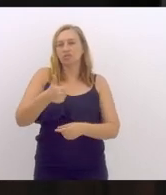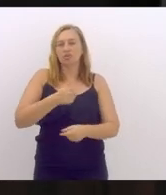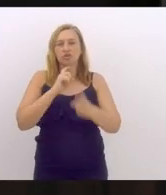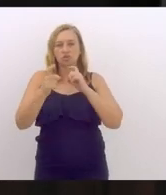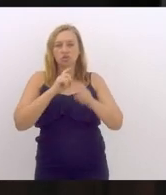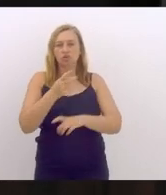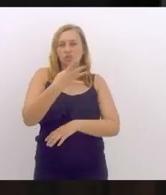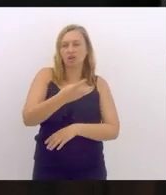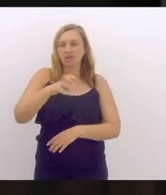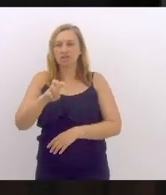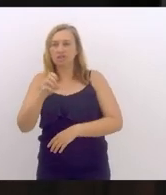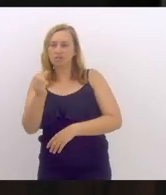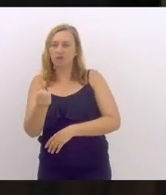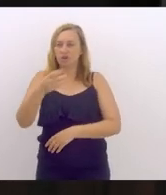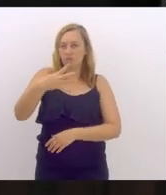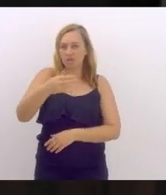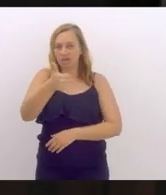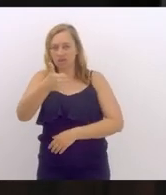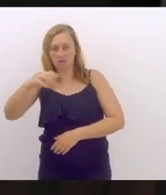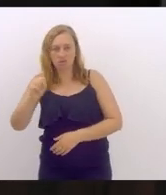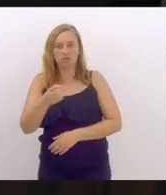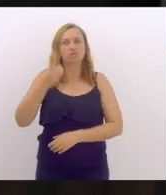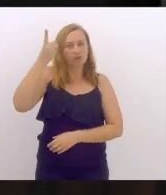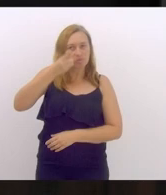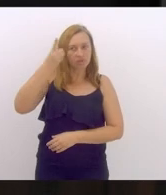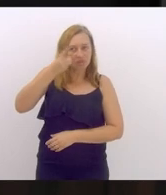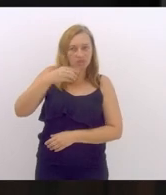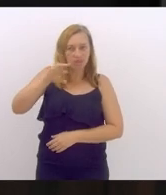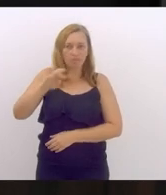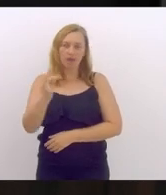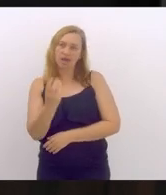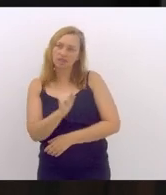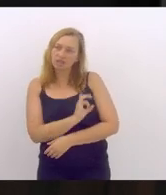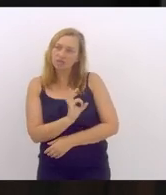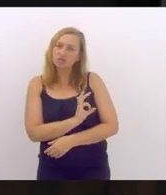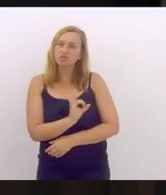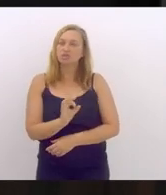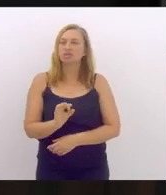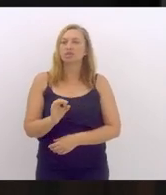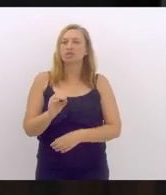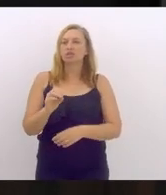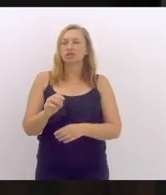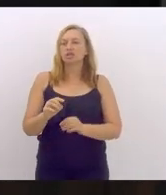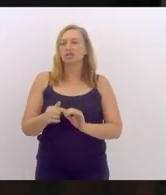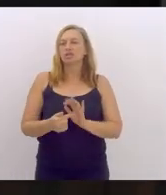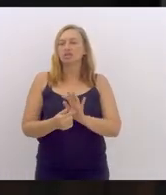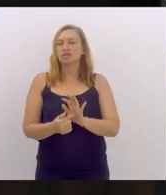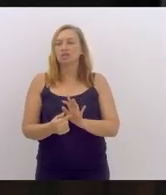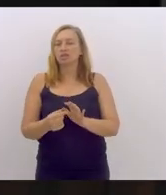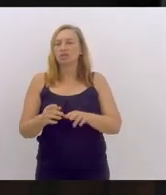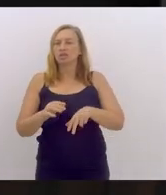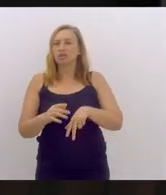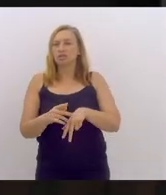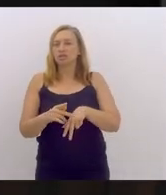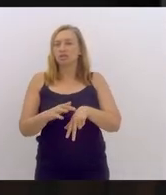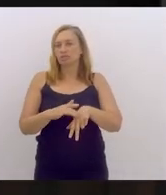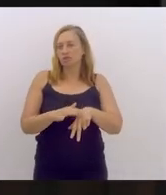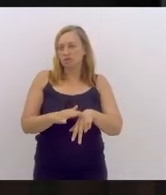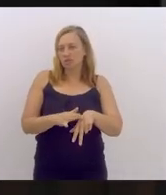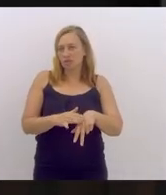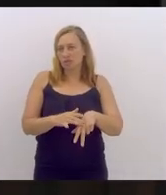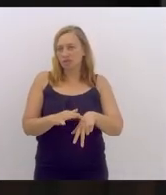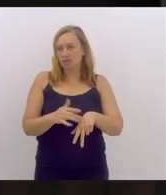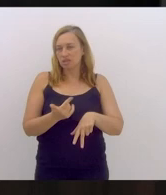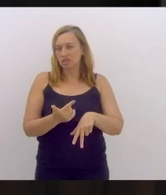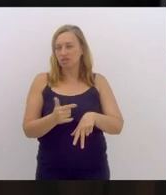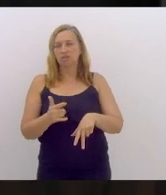de lei 4564 de 18 de autoria deputada Marta Rocha que te põe sobre a identificação de pacientes não identificados na